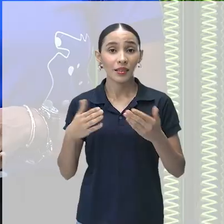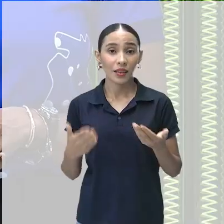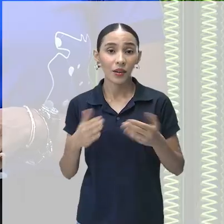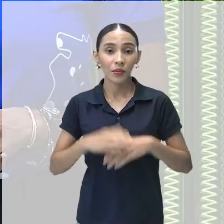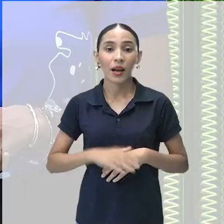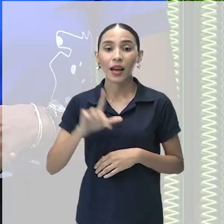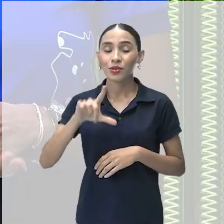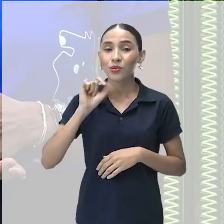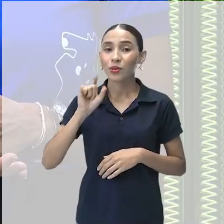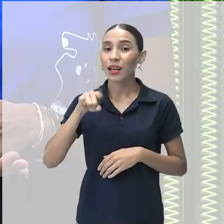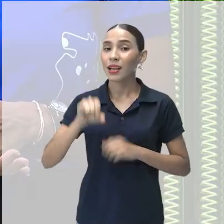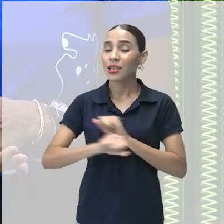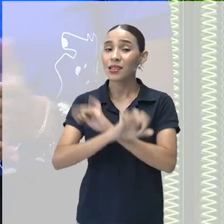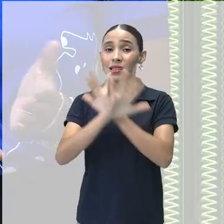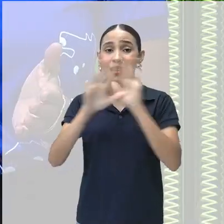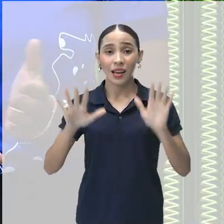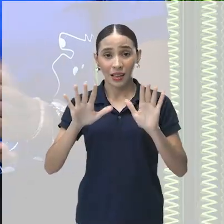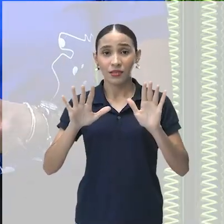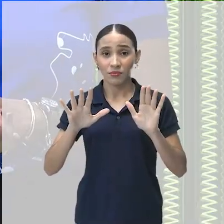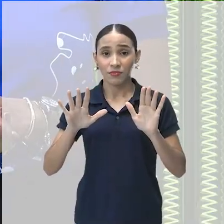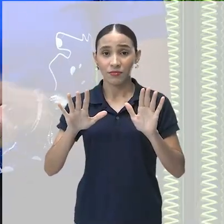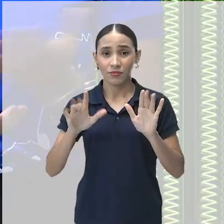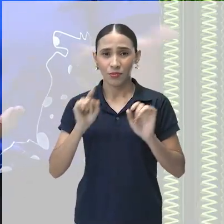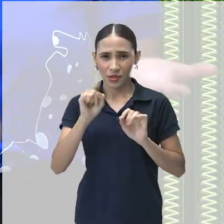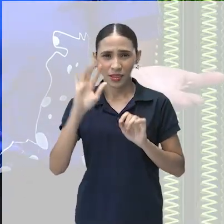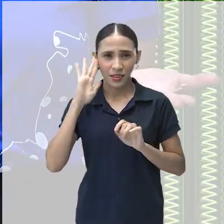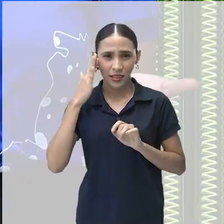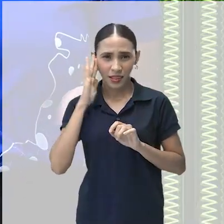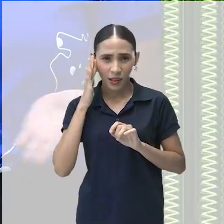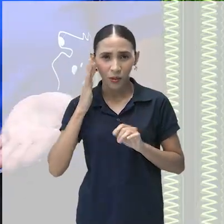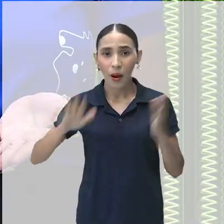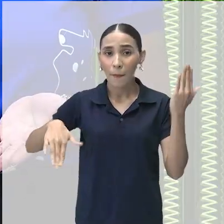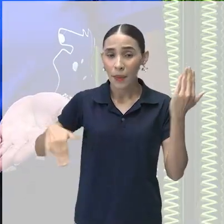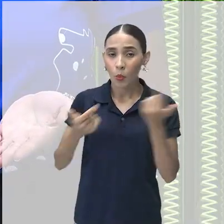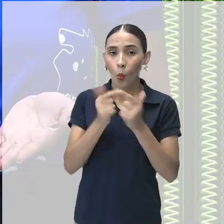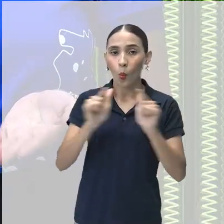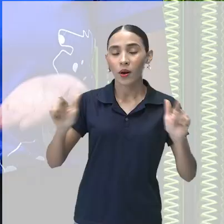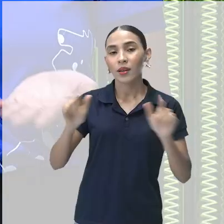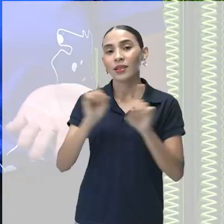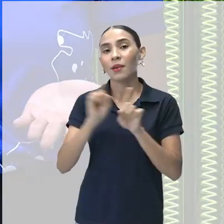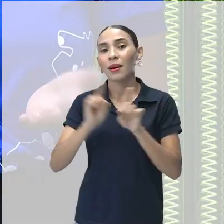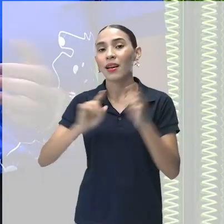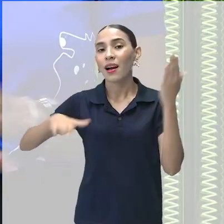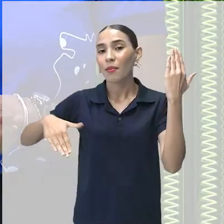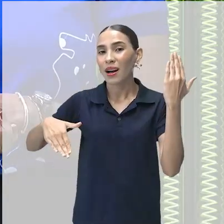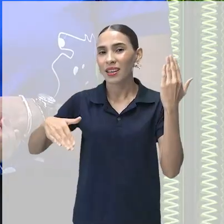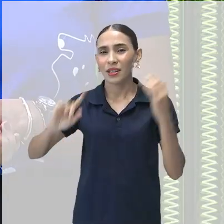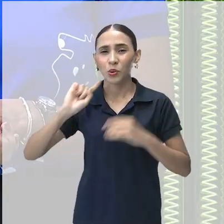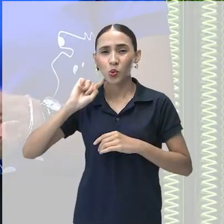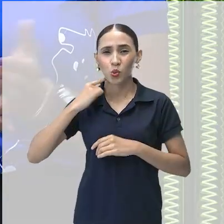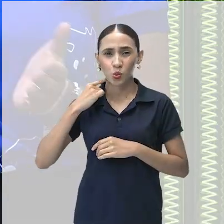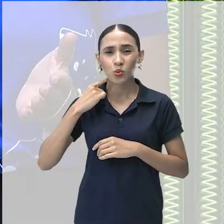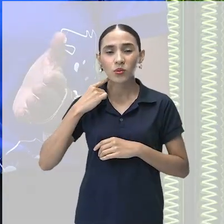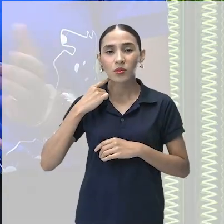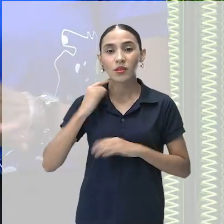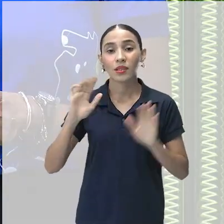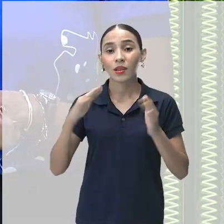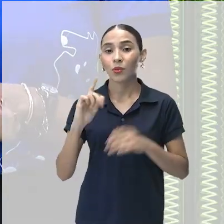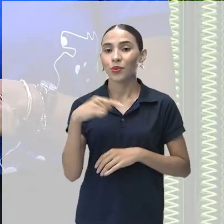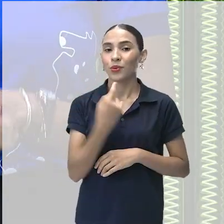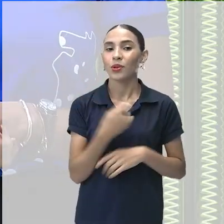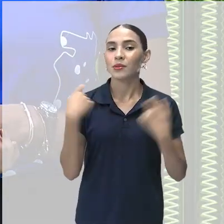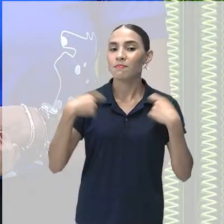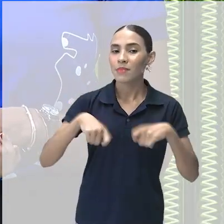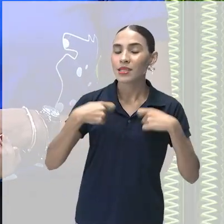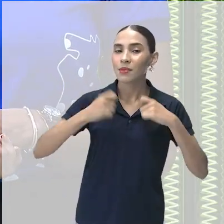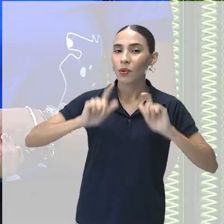Portanto, a escolha ela é clara. Ficou clara para vocês entre a praia limpa e a praia repleta de lixo? Nós